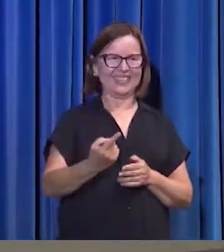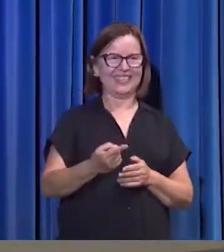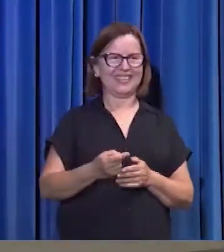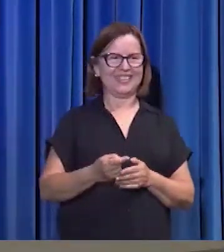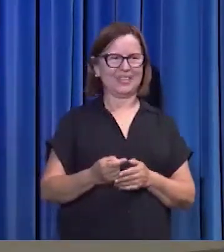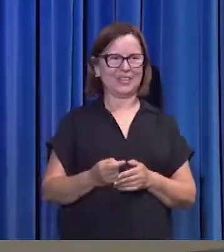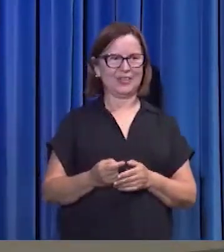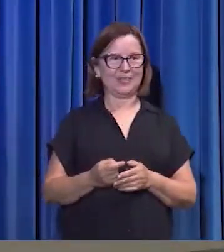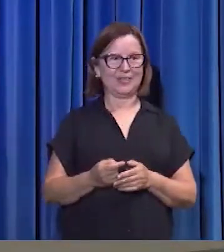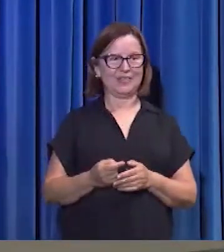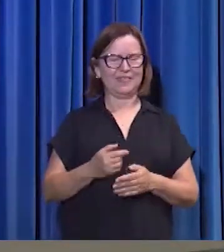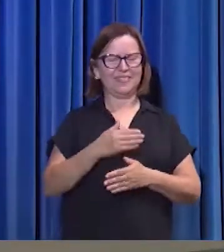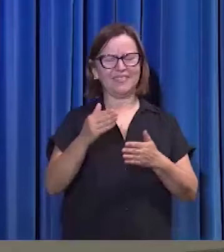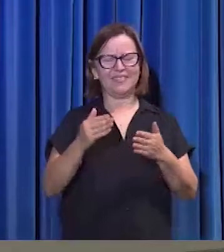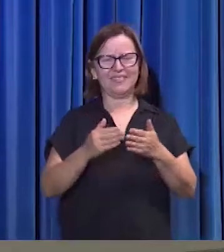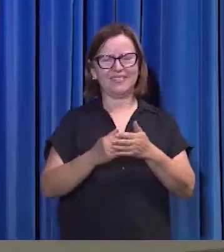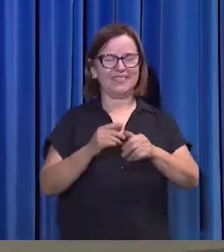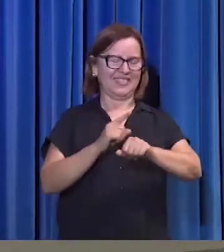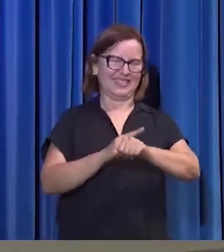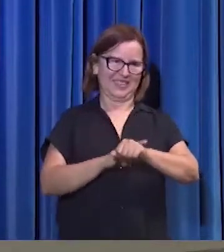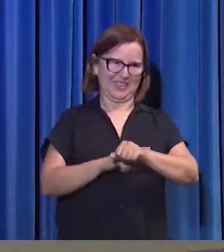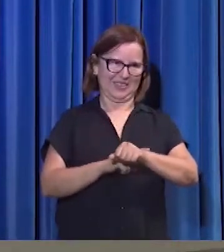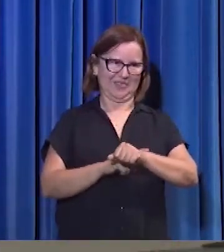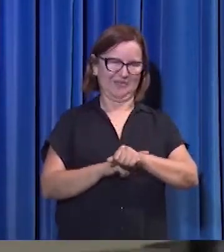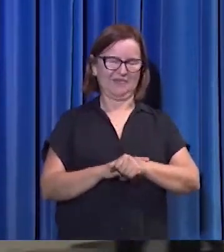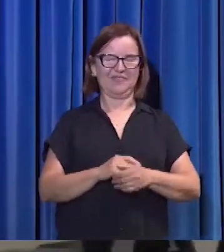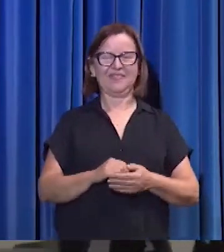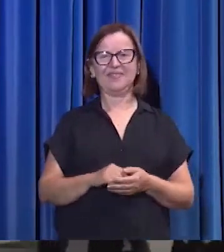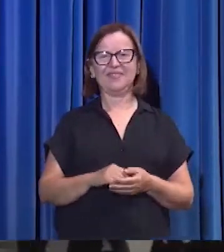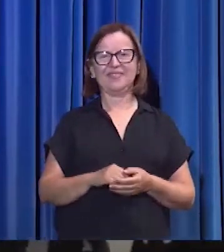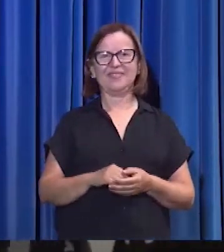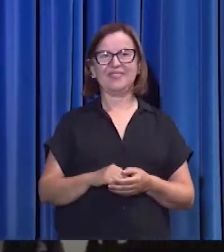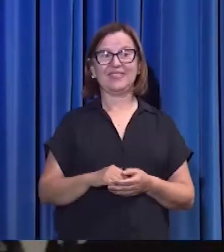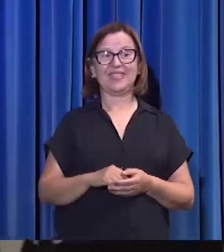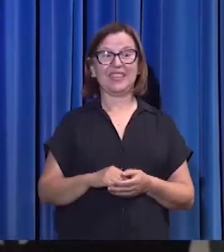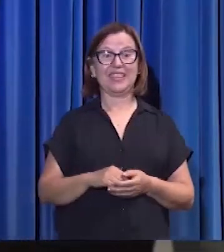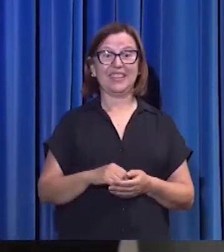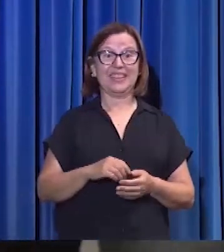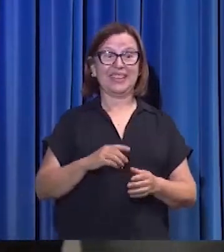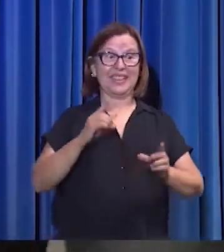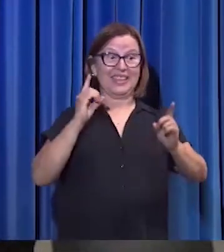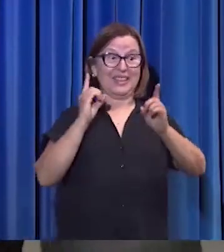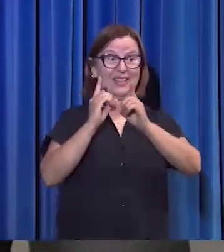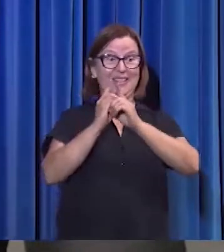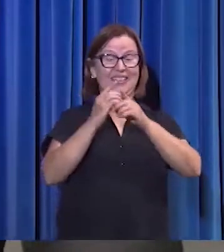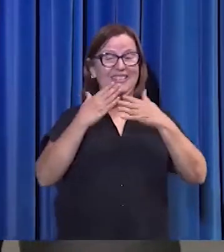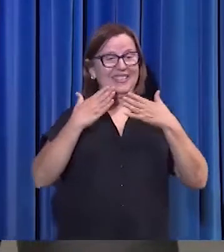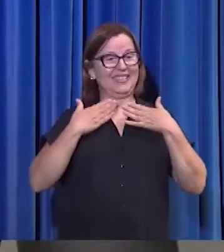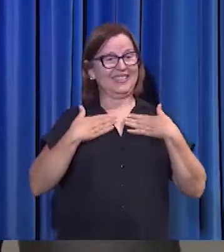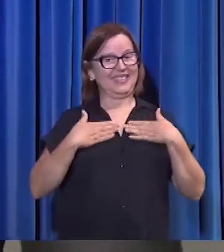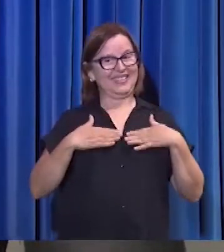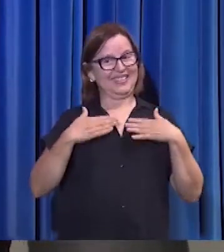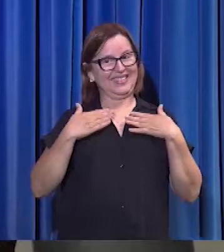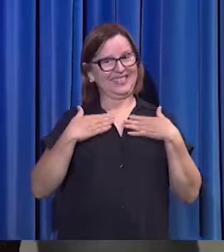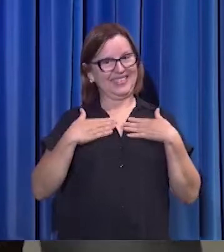o tempo todo. Nós vamos encontrar esse descanso extraordinário.